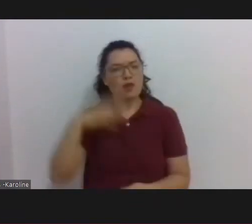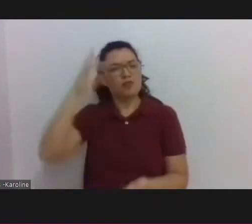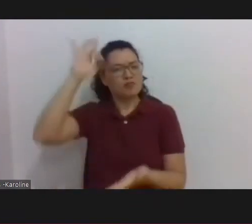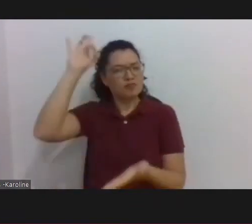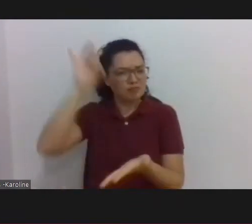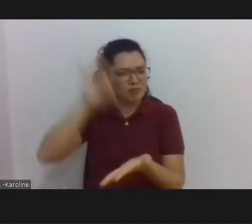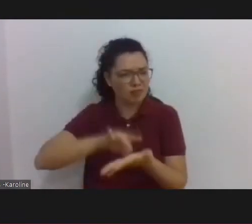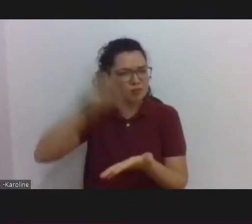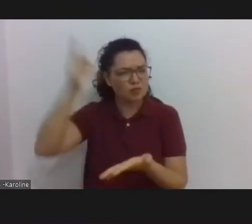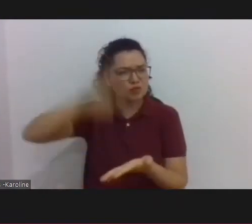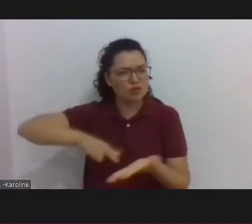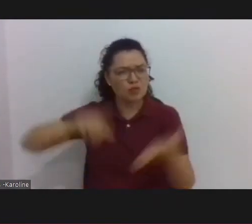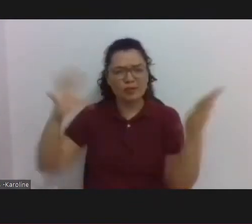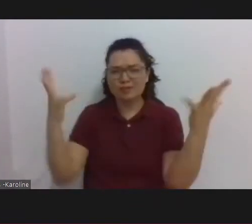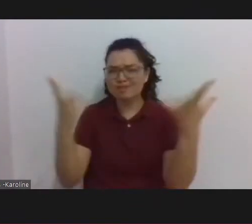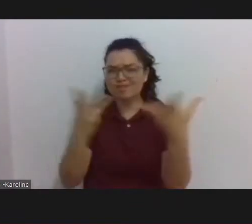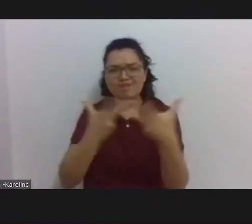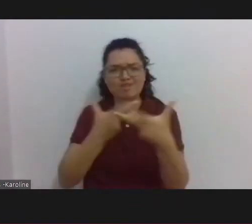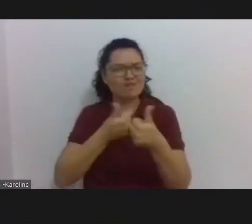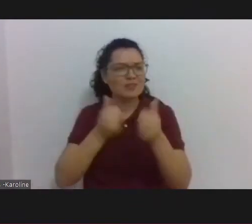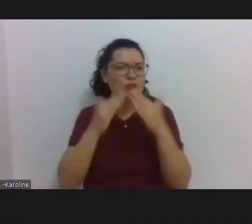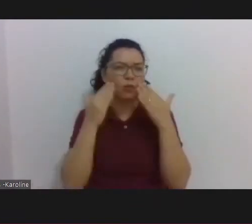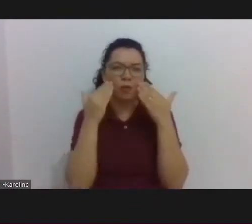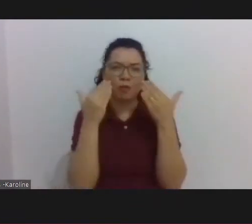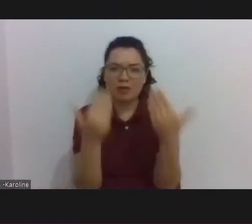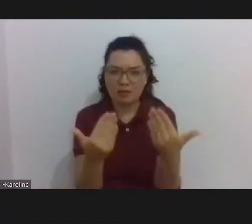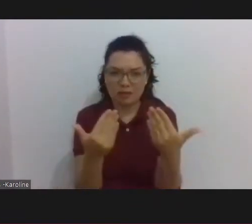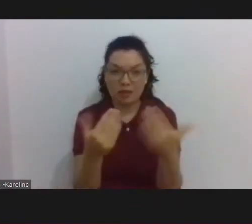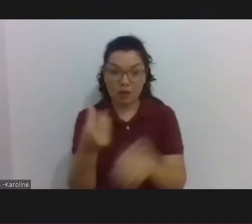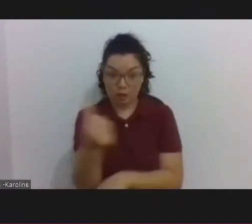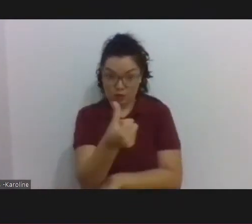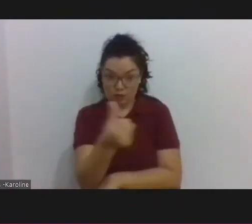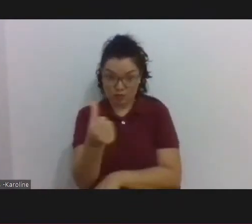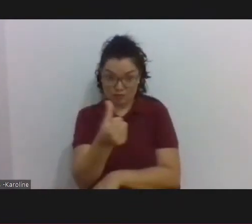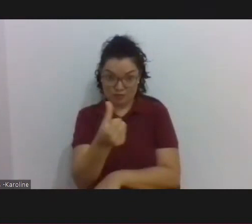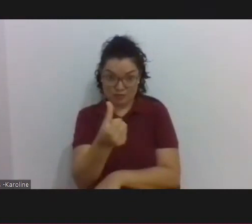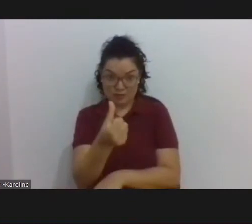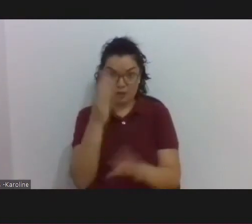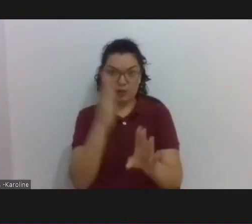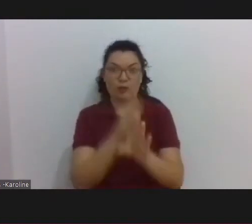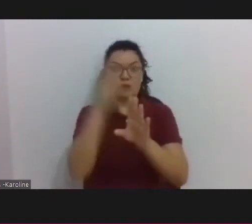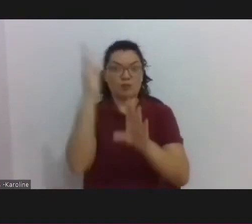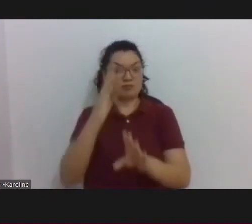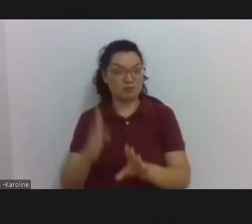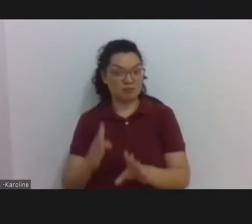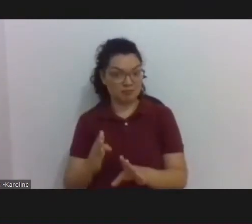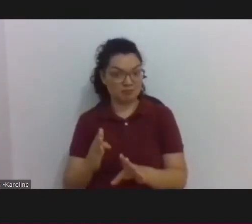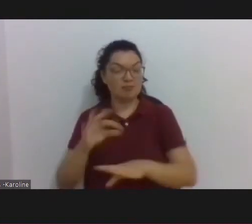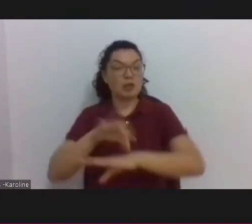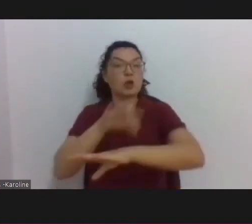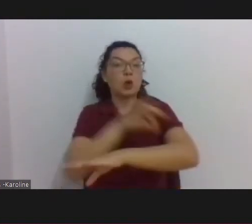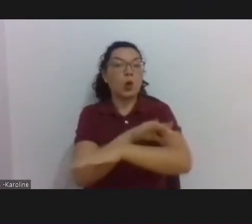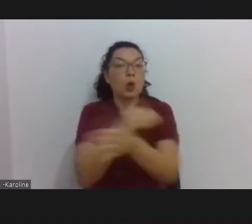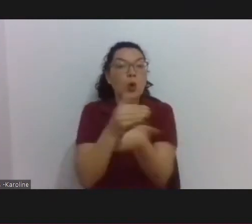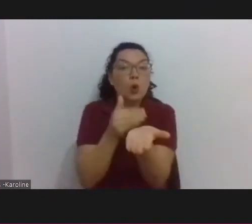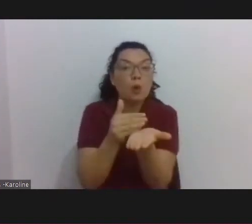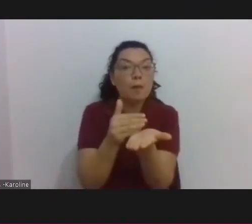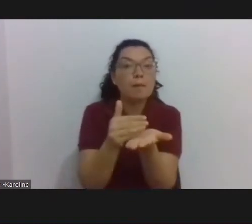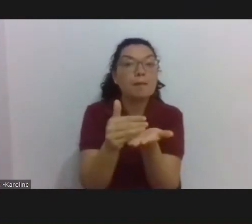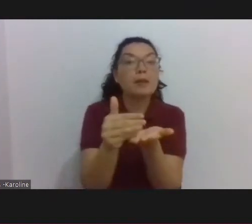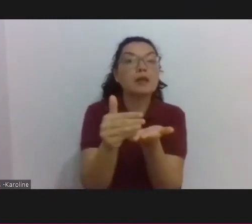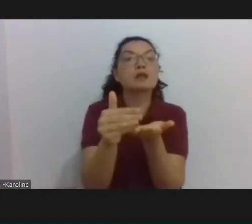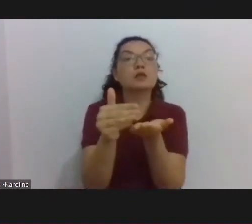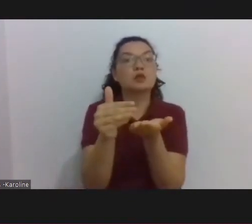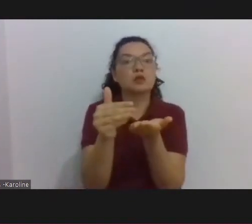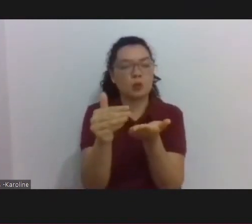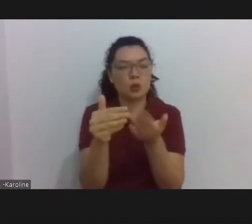trabalhos apresentados. O Sexto Enamparque começou com uma cena de grande simbolismo. Mesmo com a presença da magnífica reitora